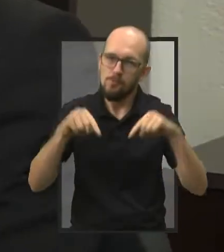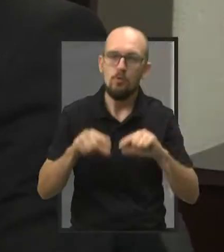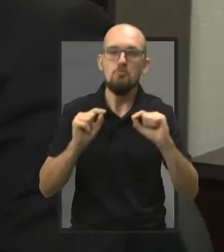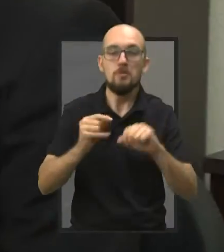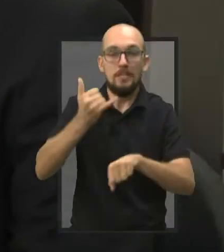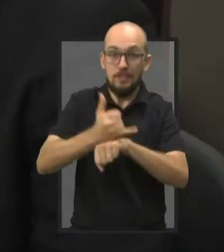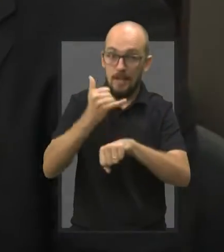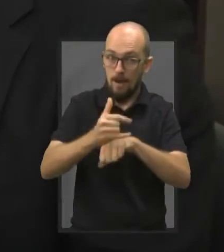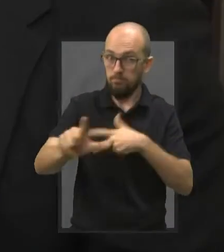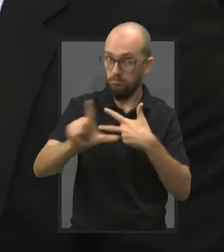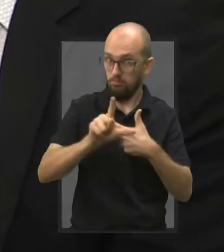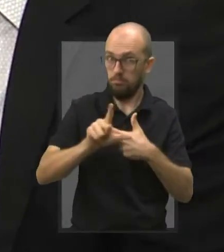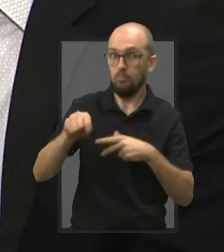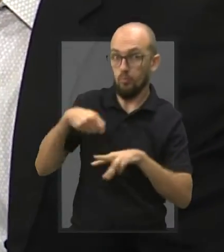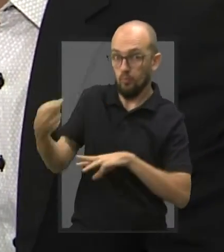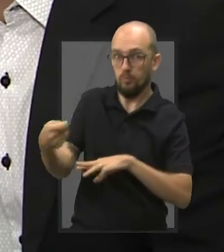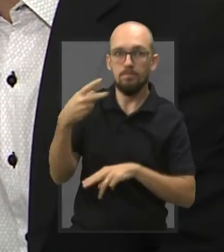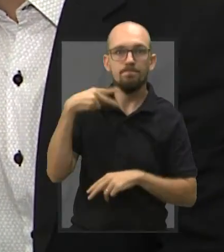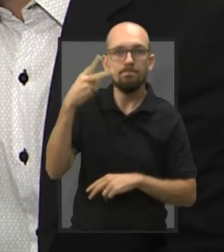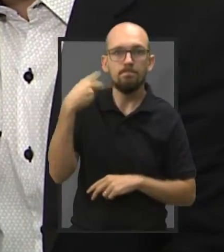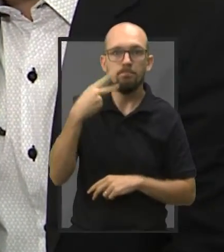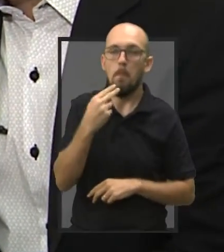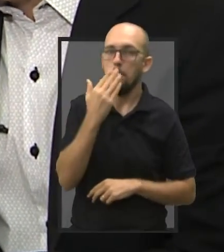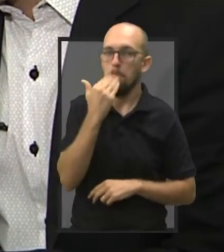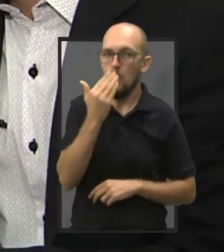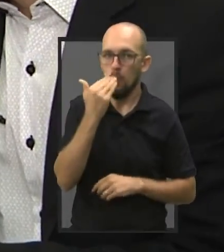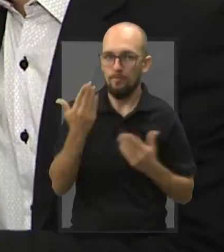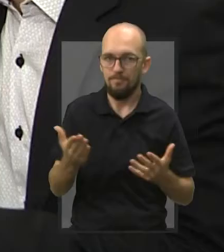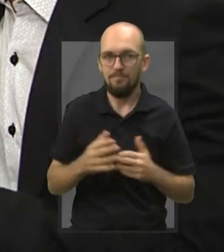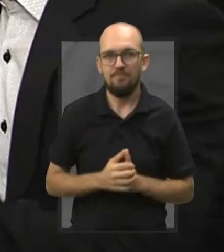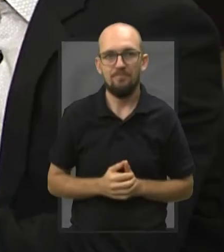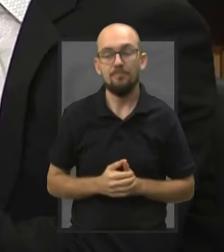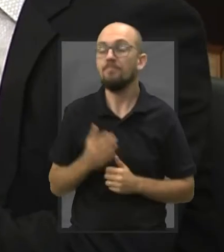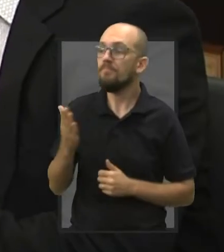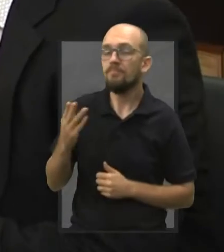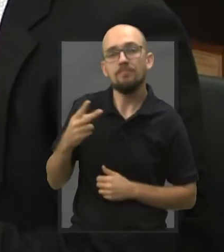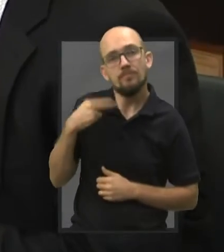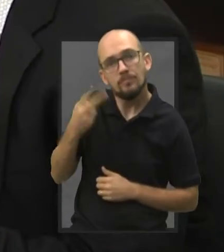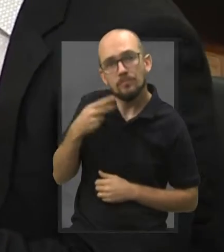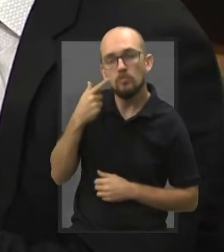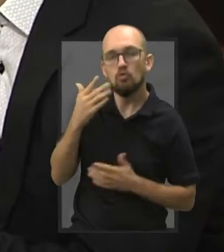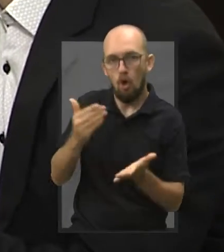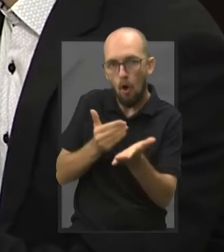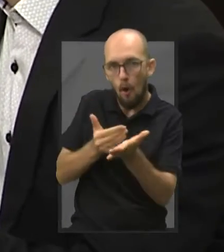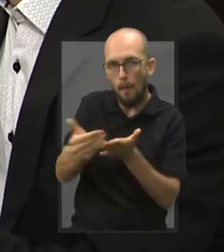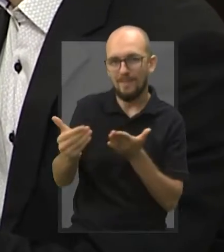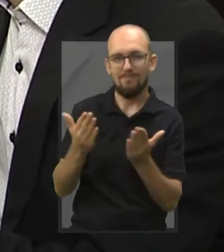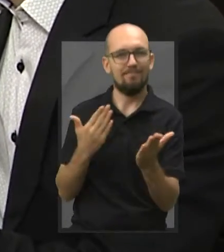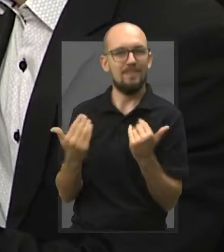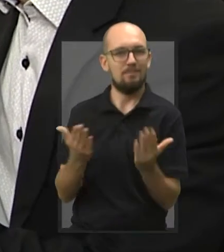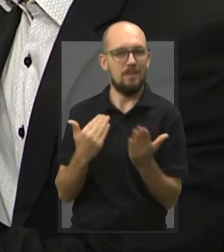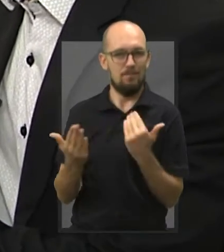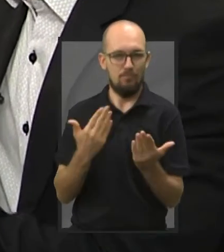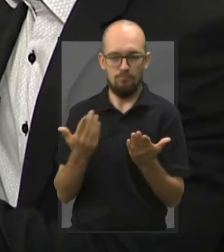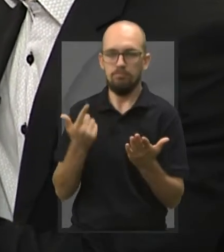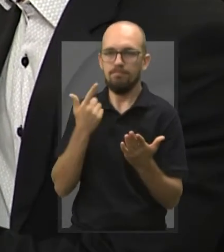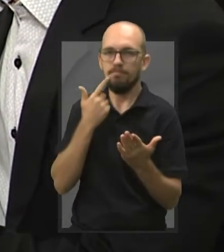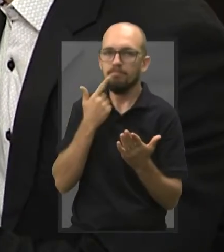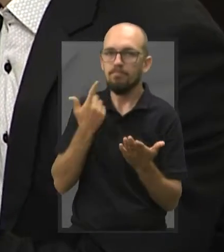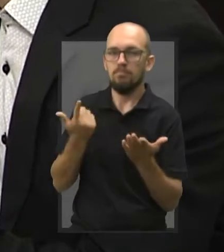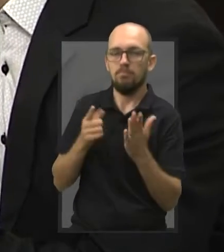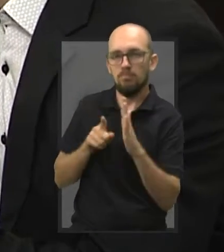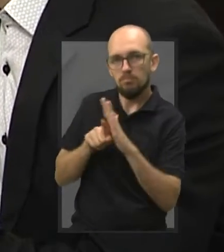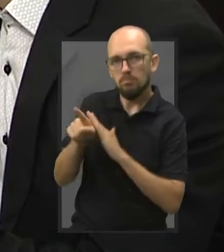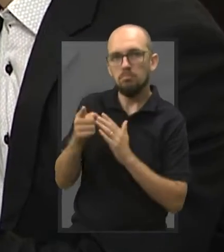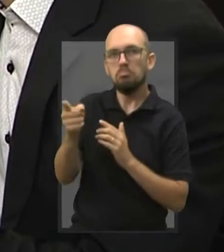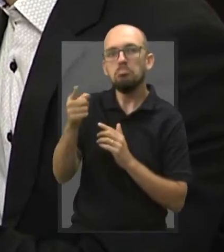o chefe do Poder Legislativo, o vereador José Carlos Borgo. Vereador, eu já quero começar esse nosso bate-papo pedindo para que o senhor